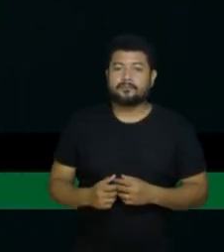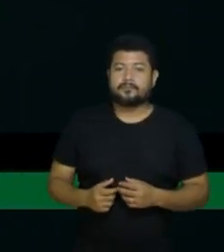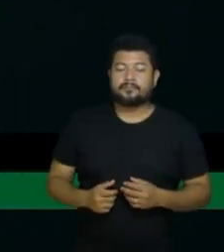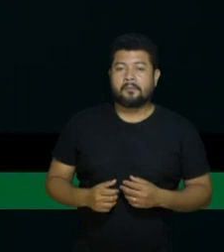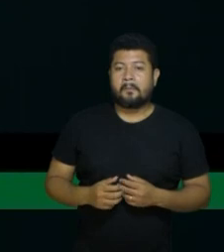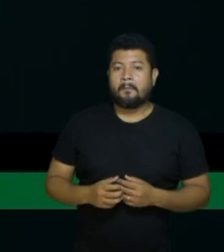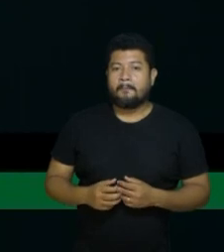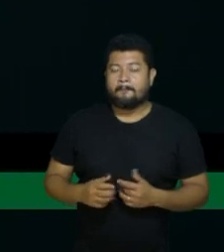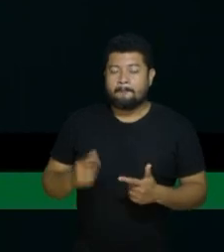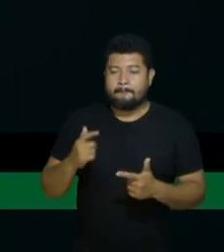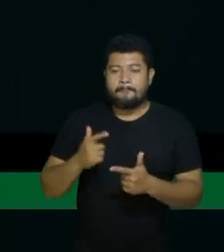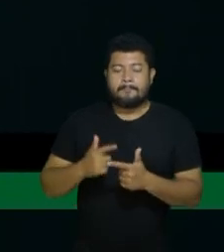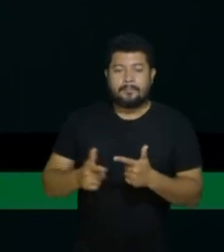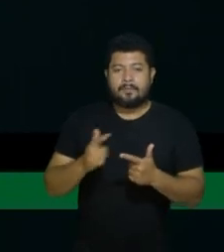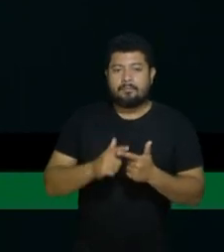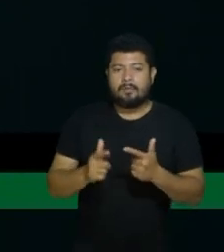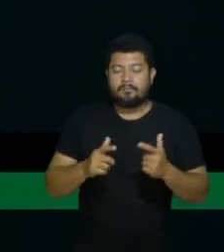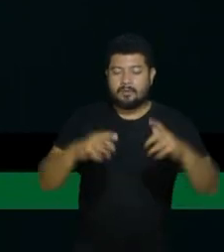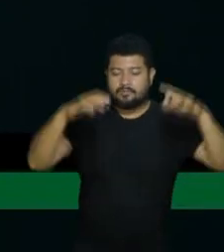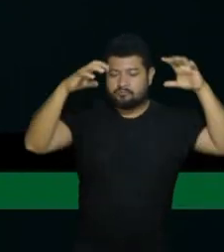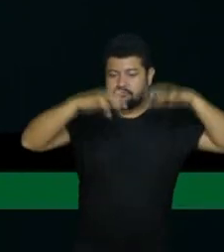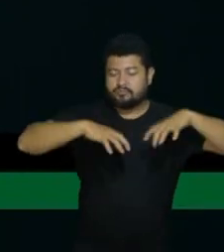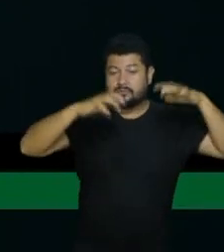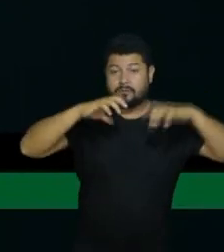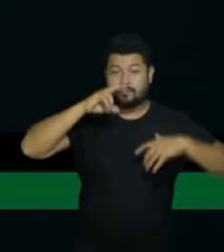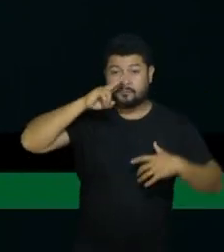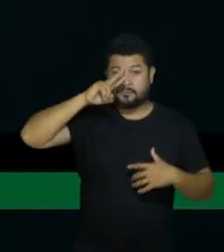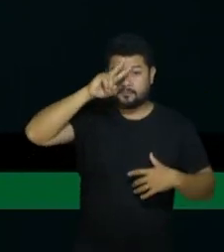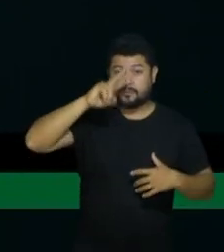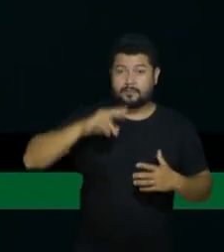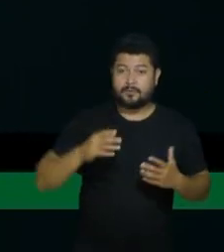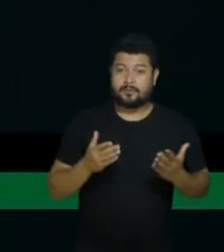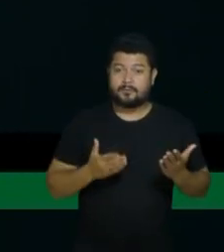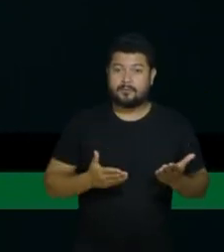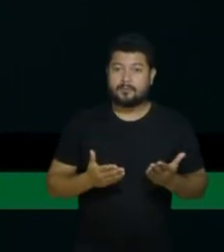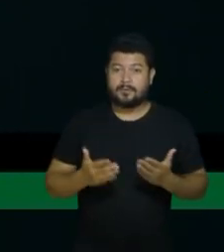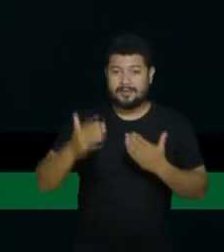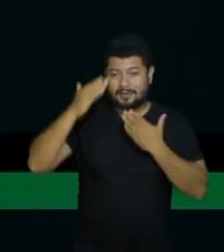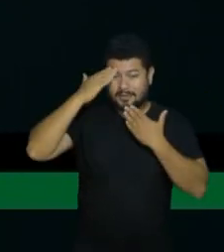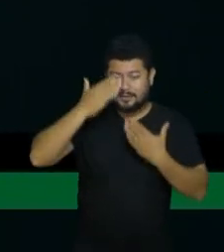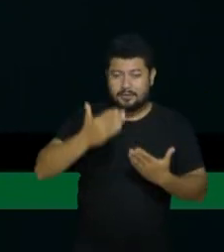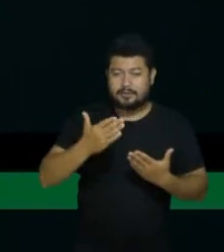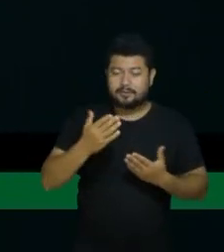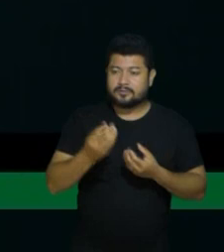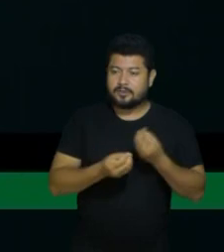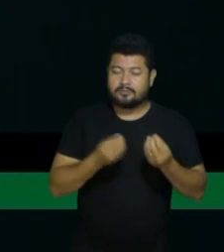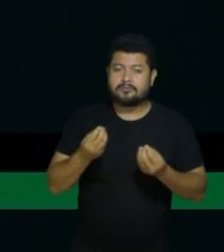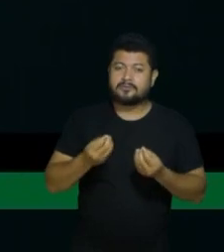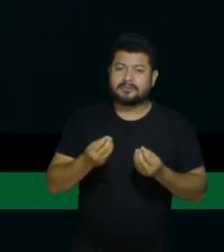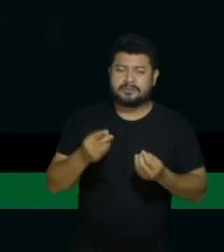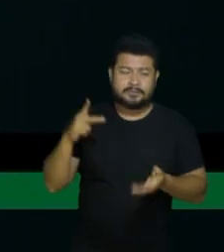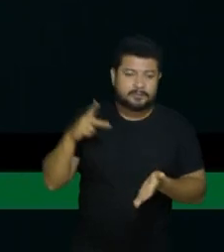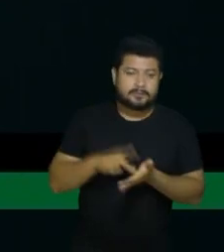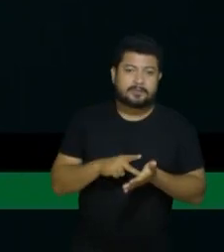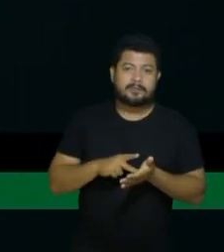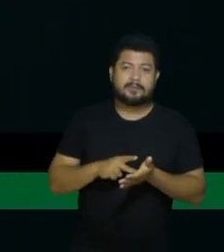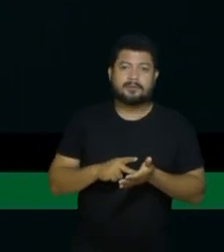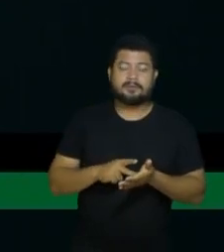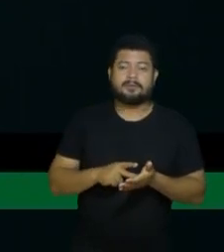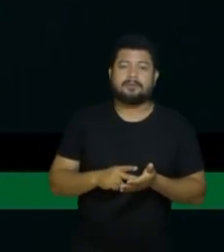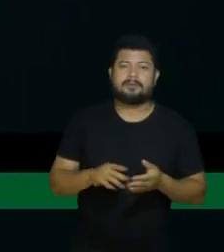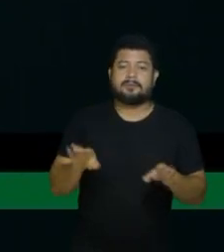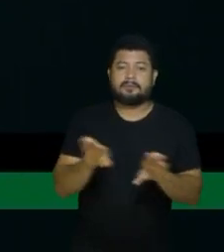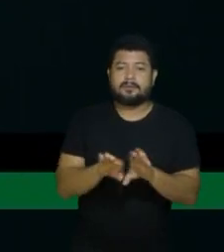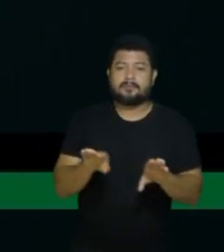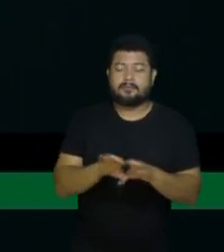enxurrada as fortes chuvas mas agradecer de uma forma muito carinhosa a esses heróis da Defesa